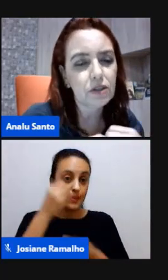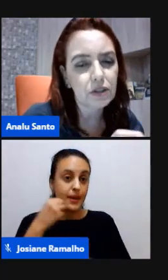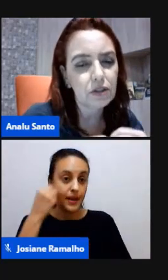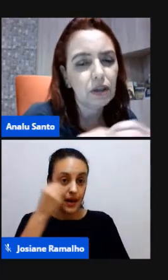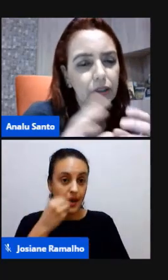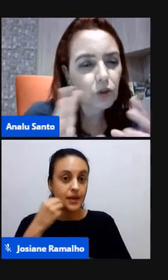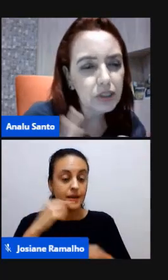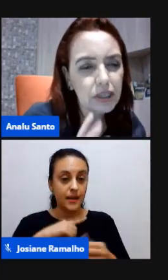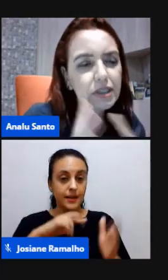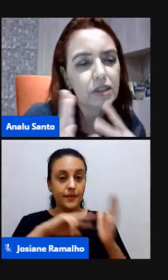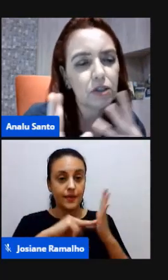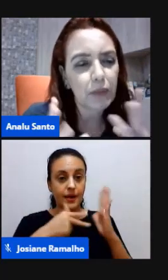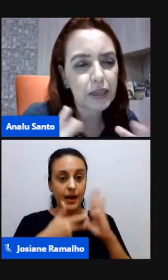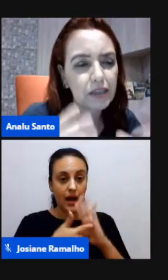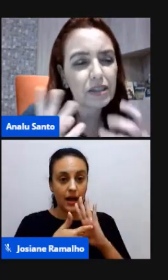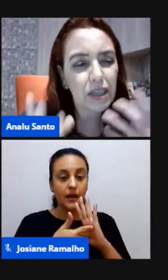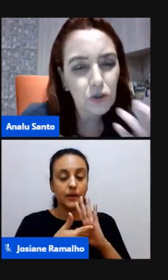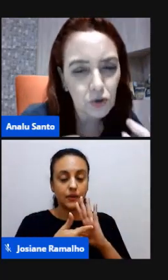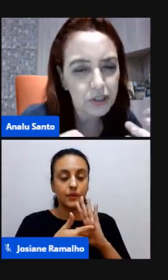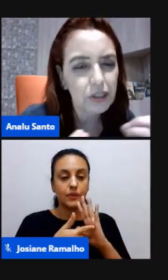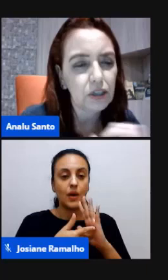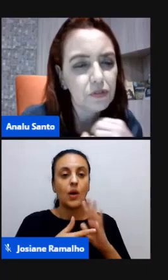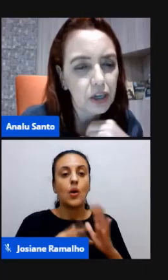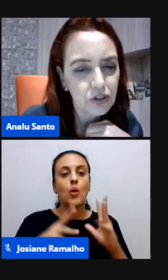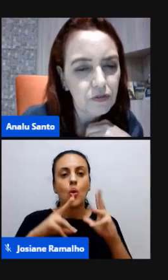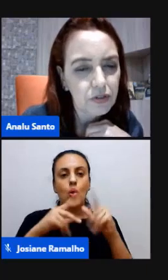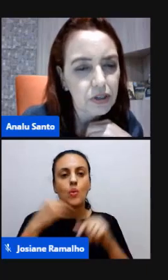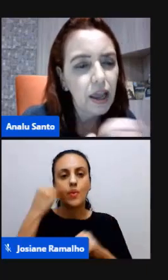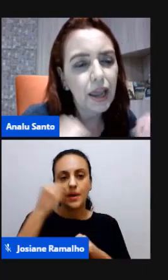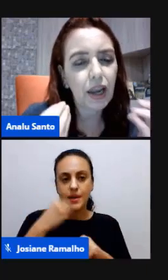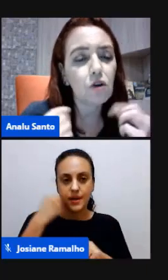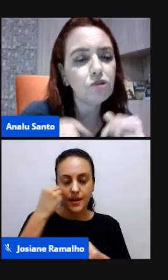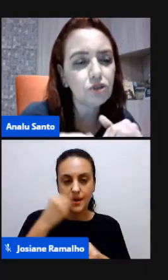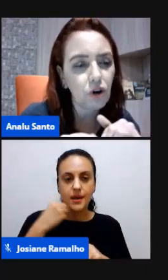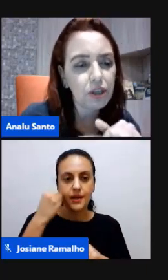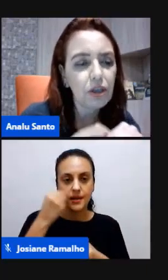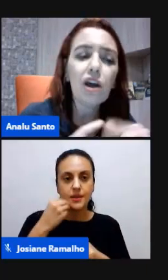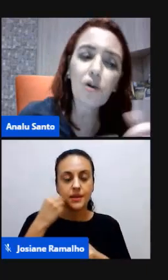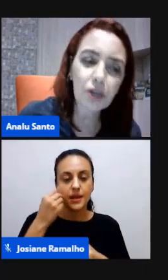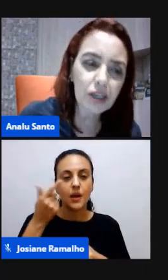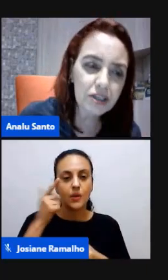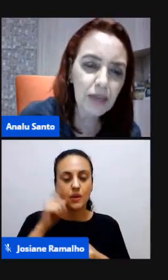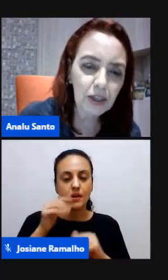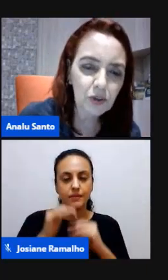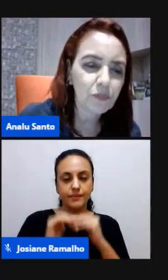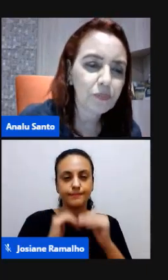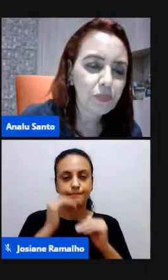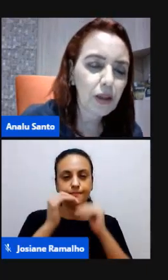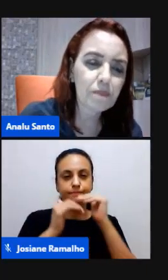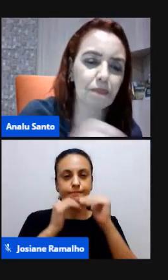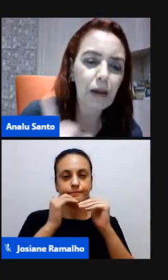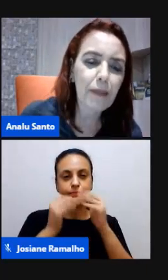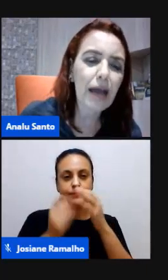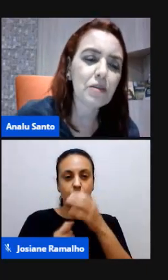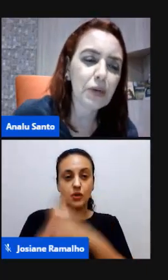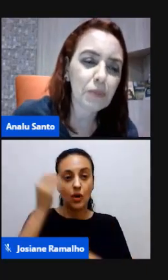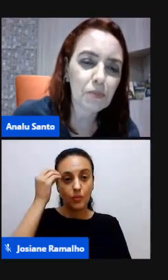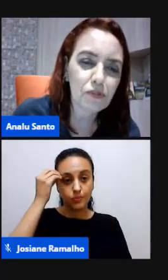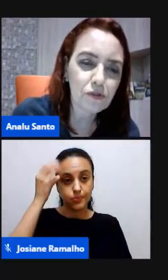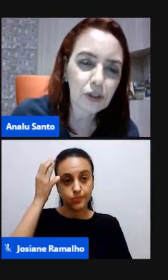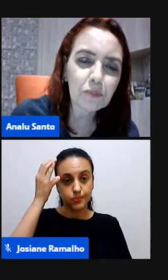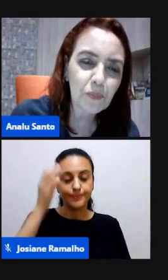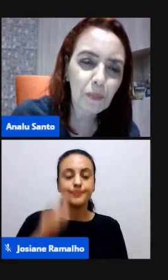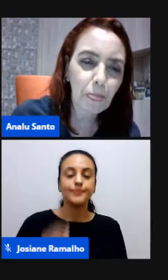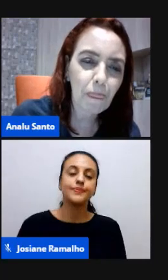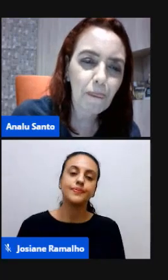experimenta todas essas experiências, ações significativas, ela constrói conhecimento. Né? Passa para